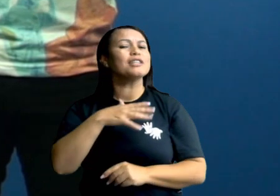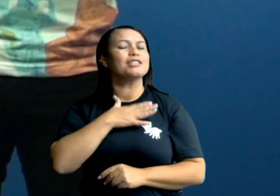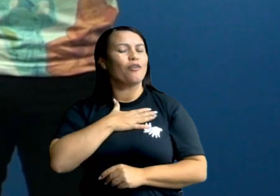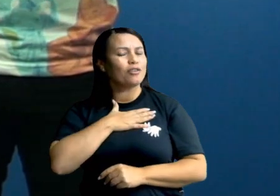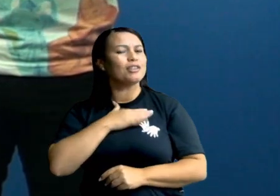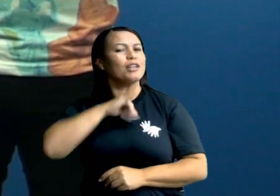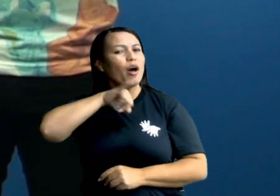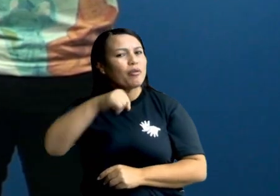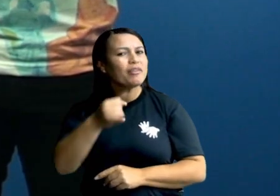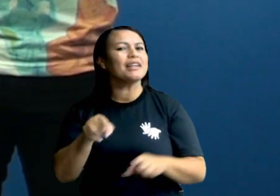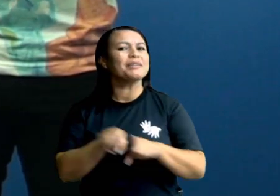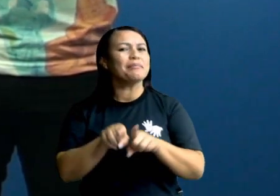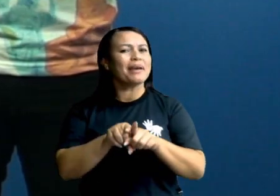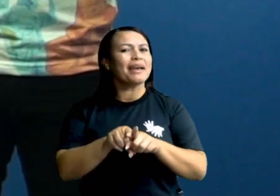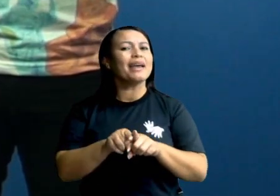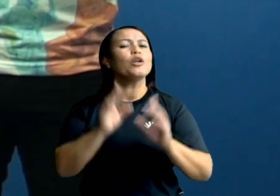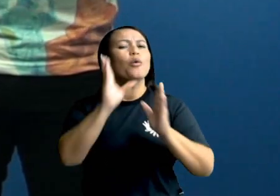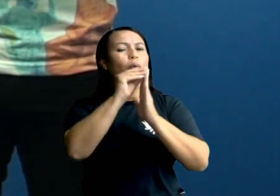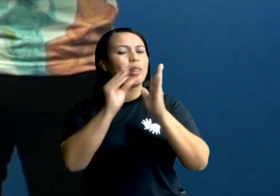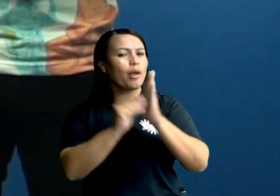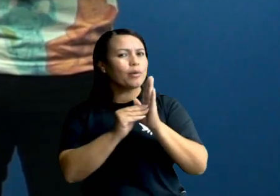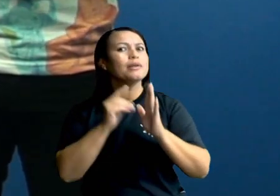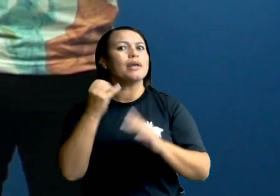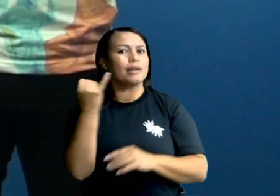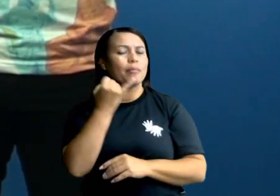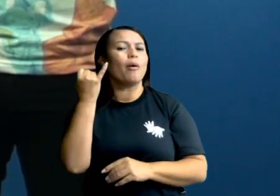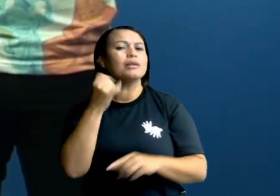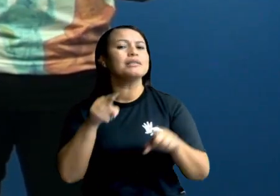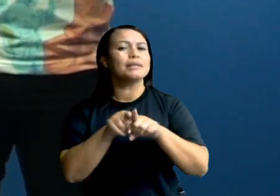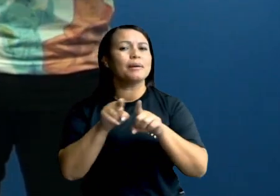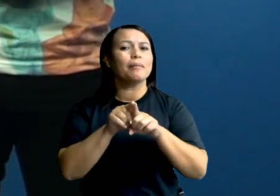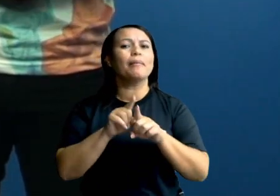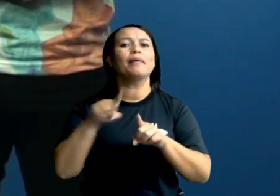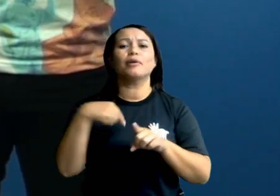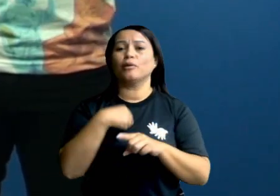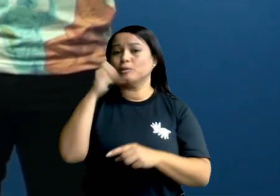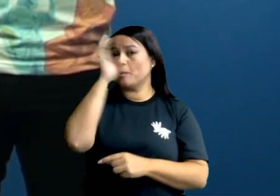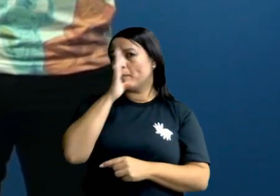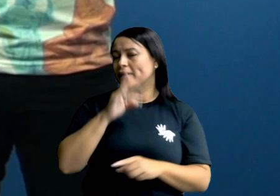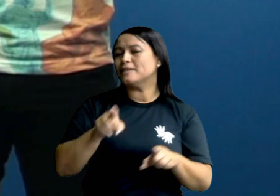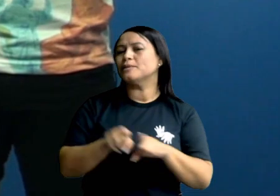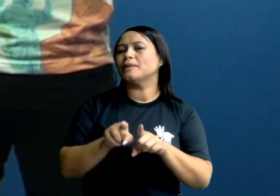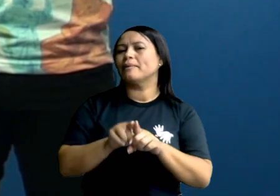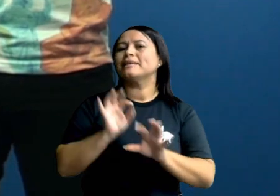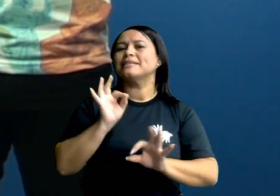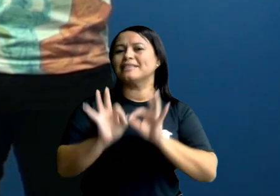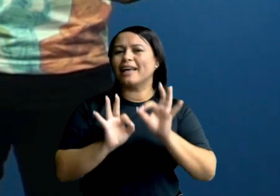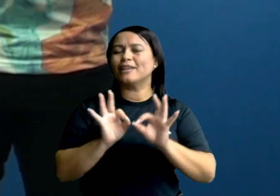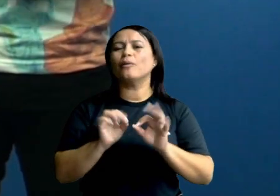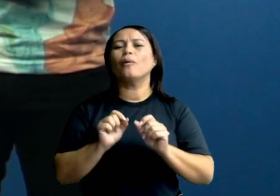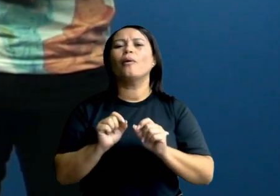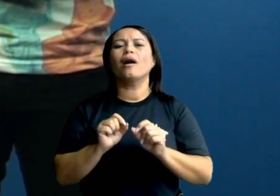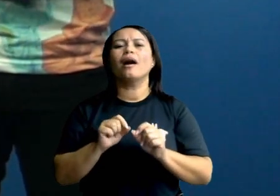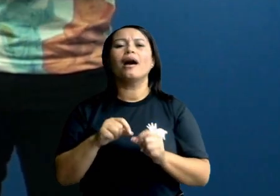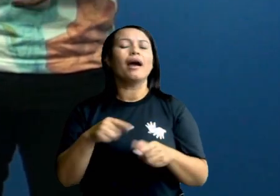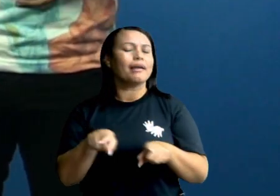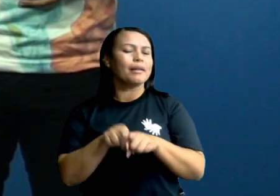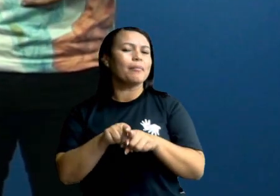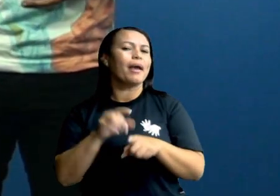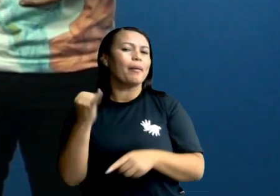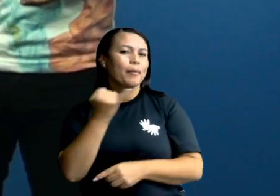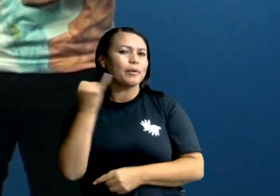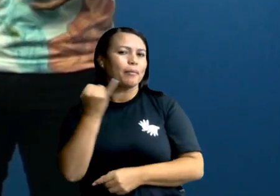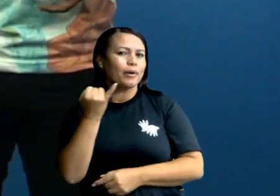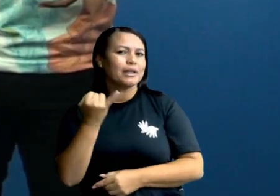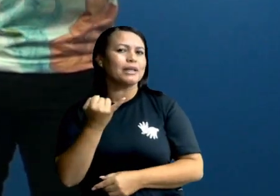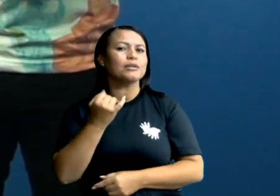aproveitado, tenham curtido, né, esse conteúdo que é de grande relevância, né, uma vez que o Brasil recebeu muitos imigrantes de várias partes do mundo ao longo do tempo, desde